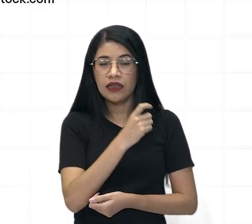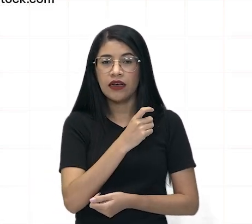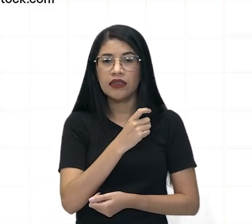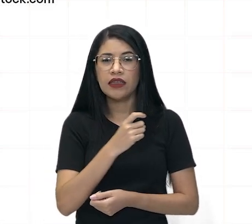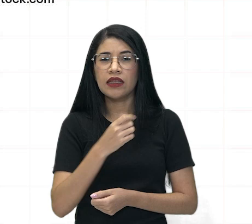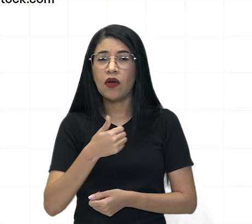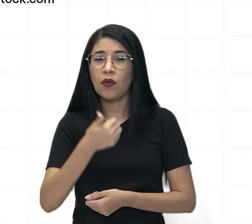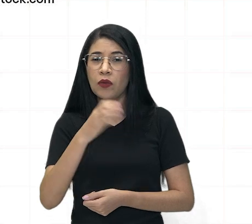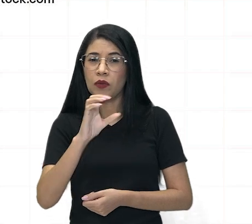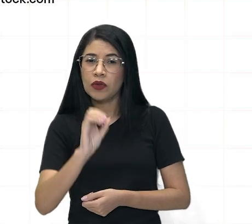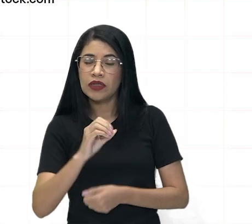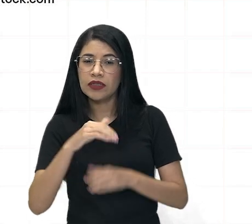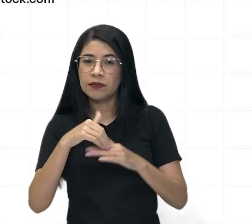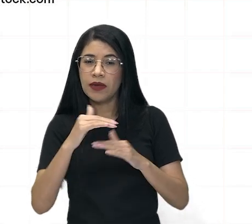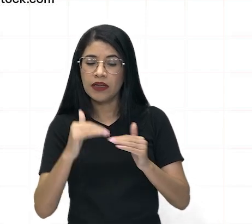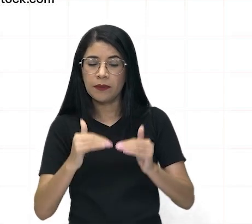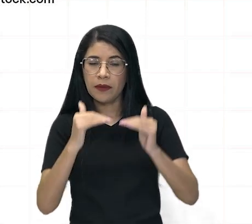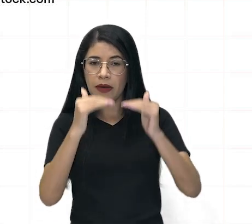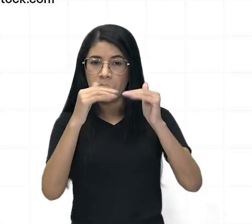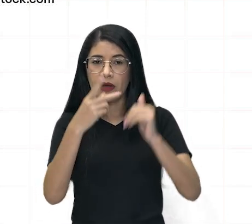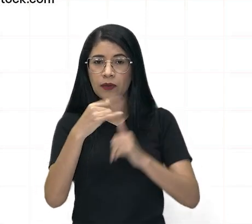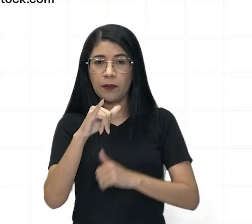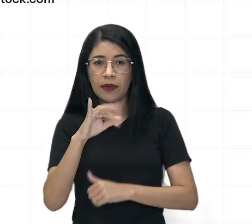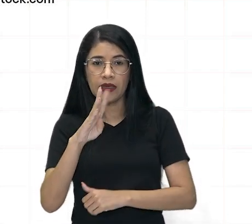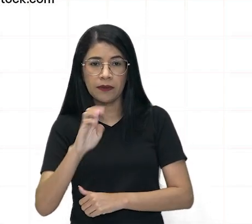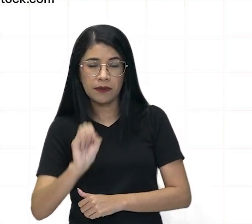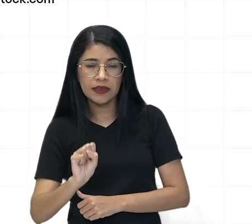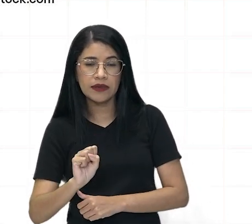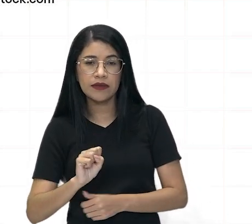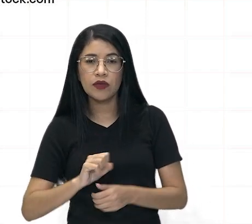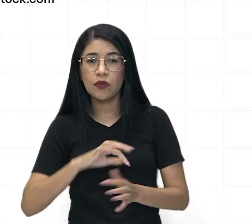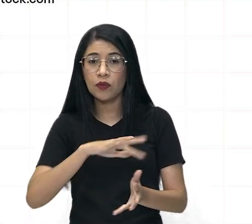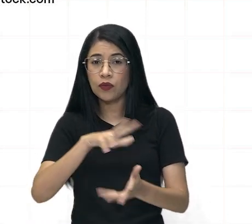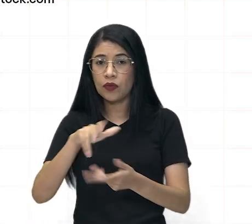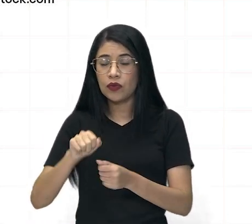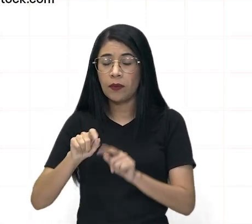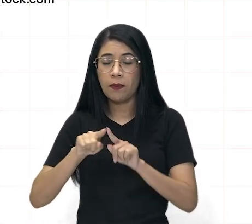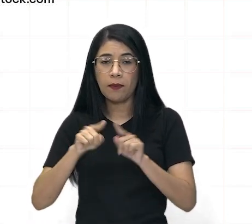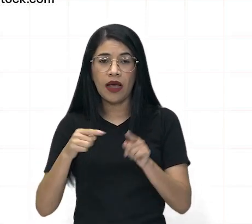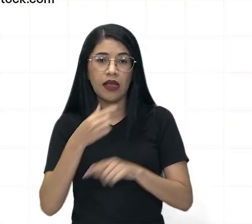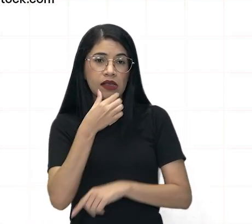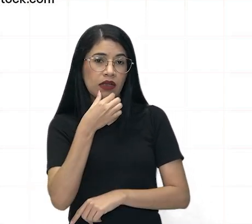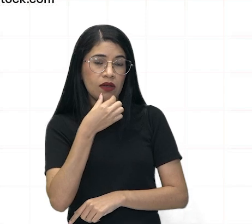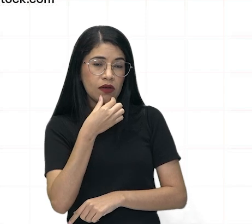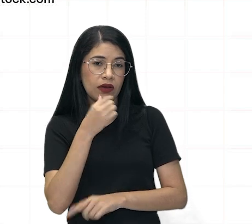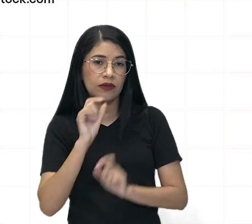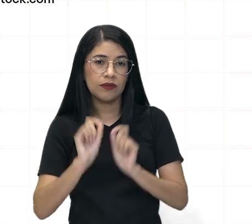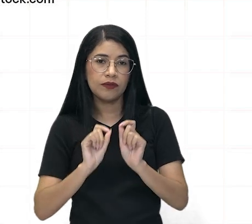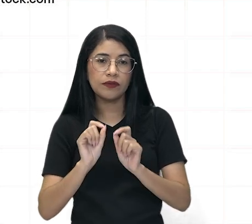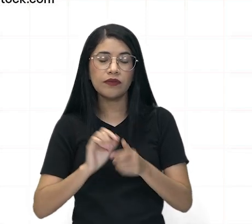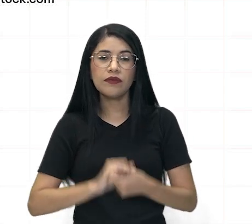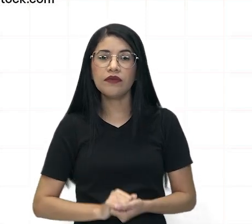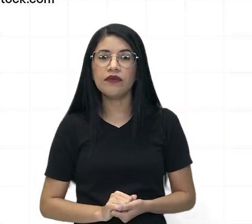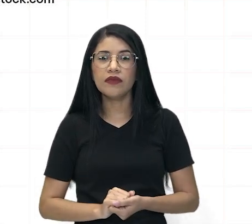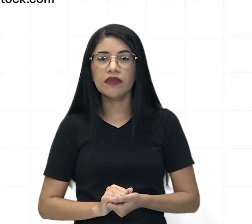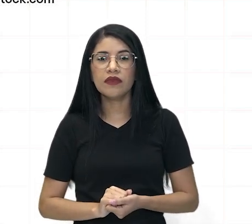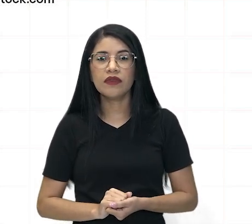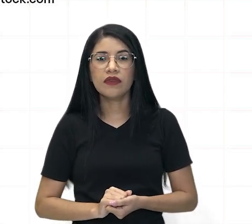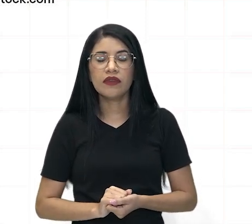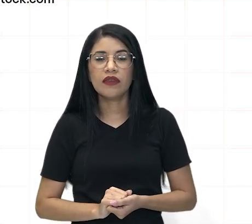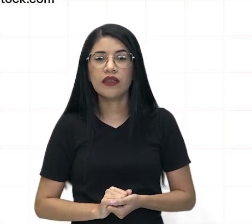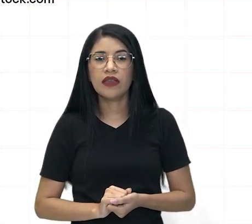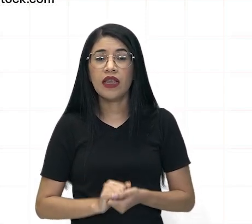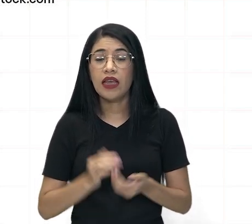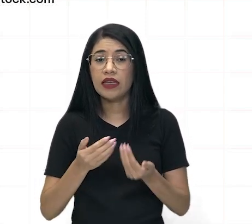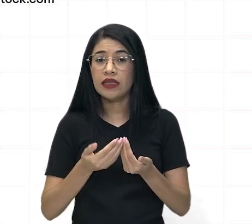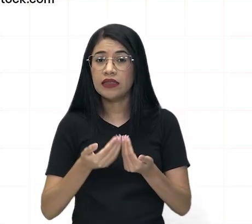mundo. Lembrando que o primeiro ali, ou seja, o Reino Unido, saiu da zona do euro,